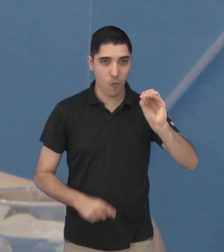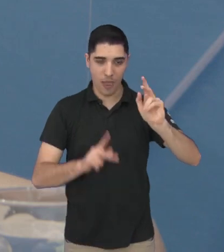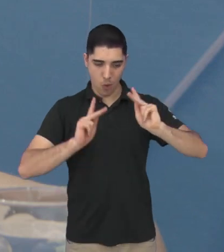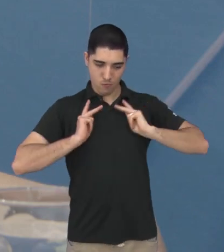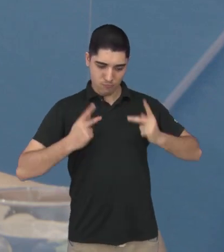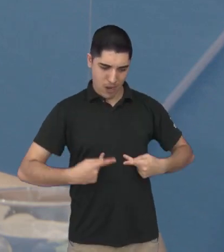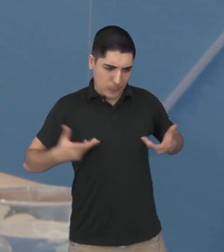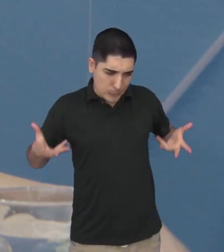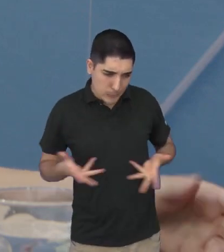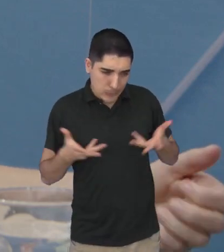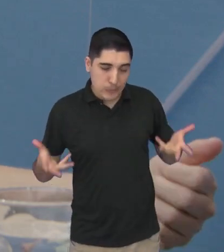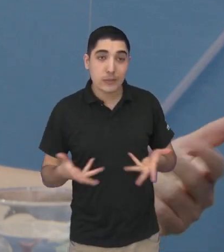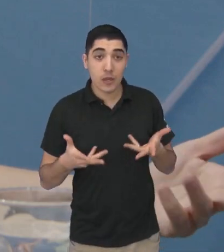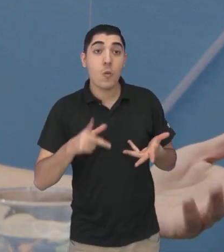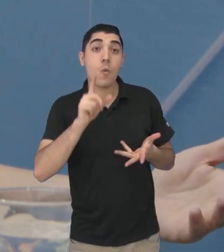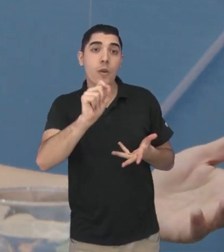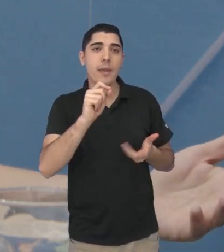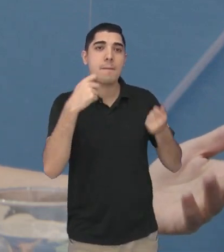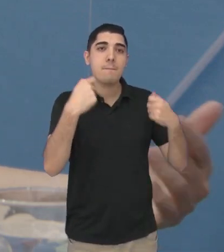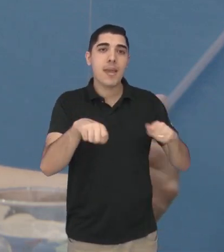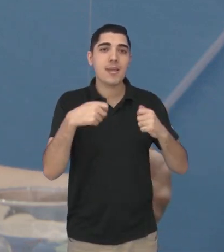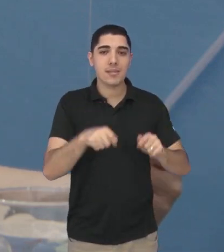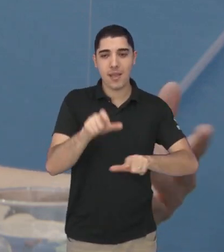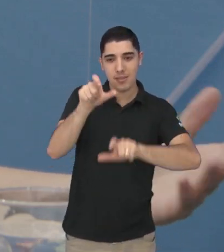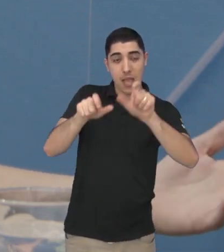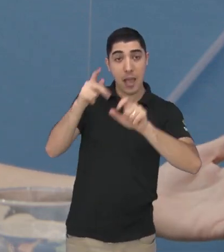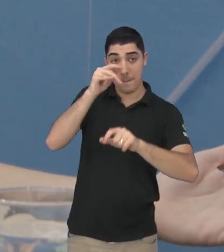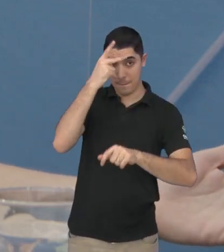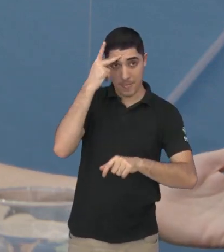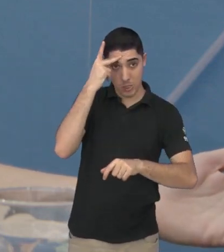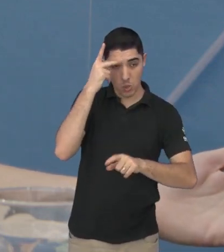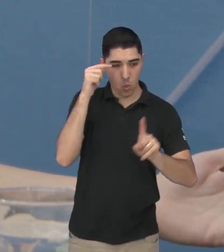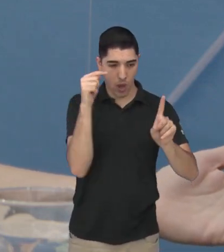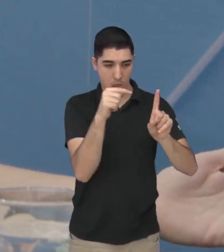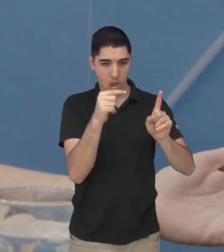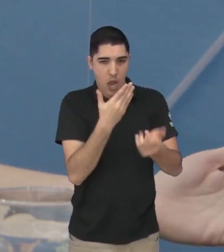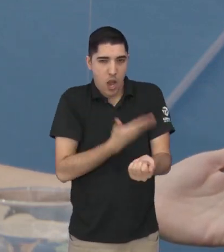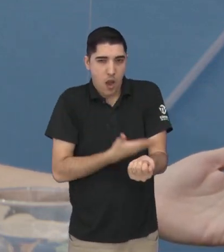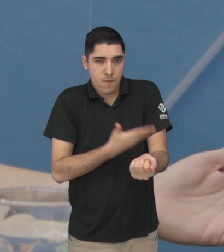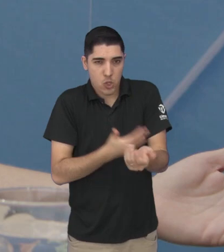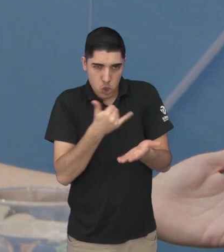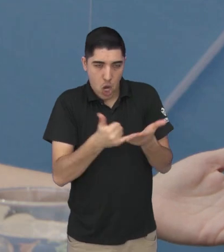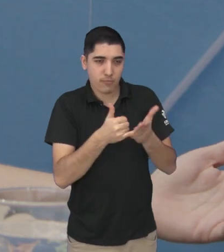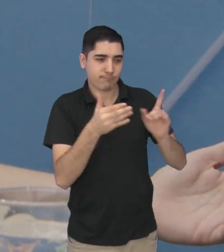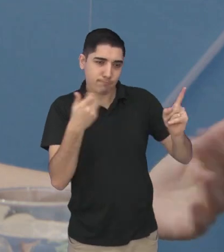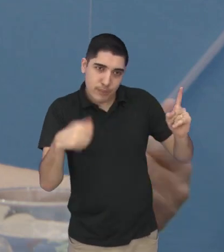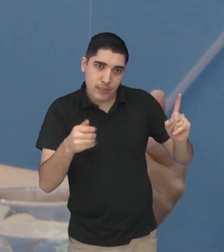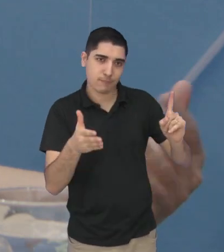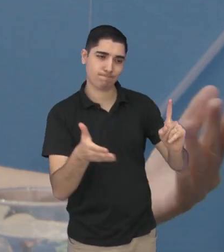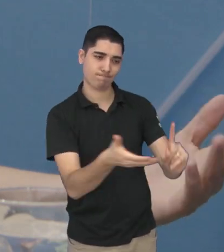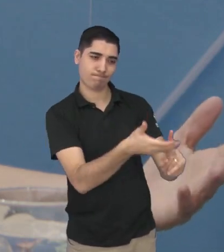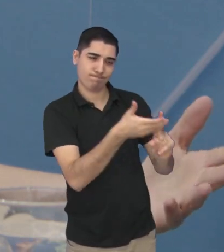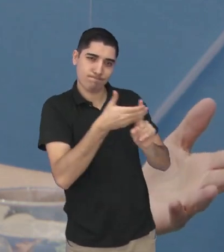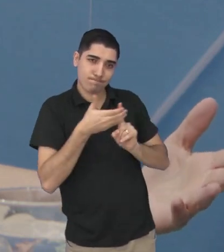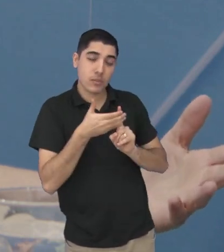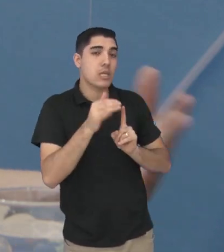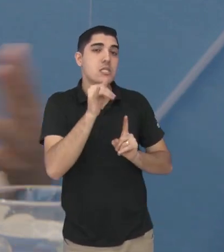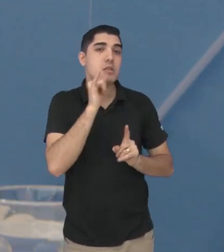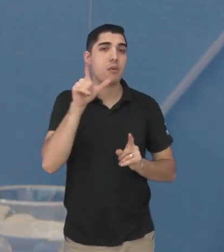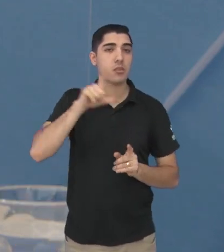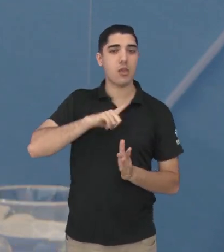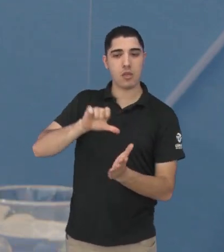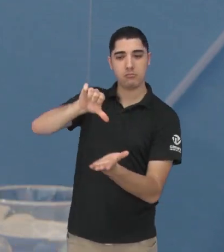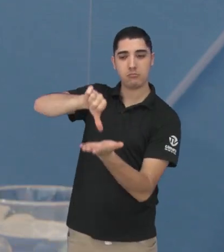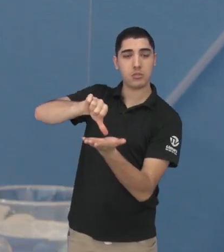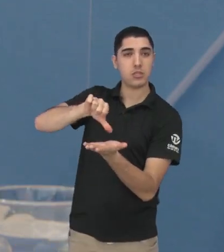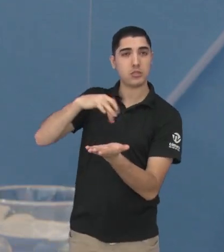de saúde, é o acolhimento do dependente químico em si. Porque, veja, quando você tem uma unidade básica de saúde